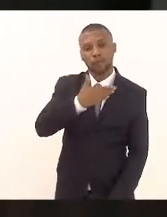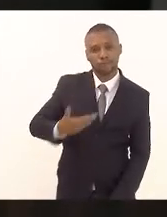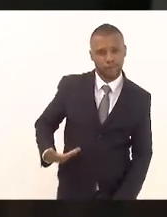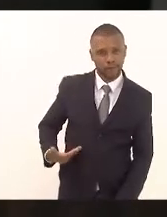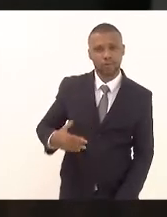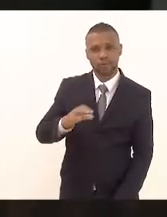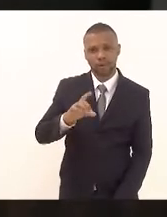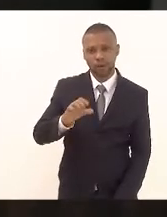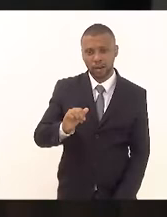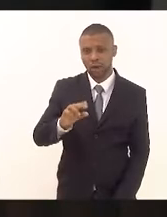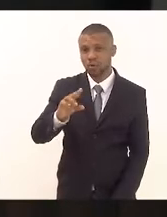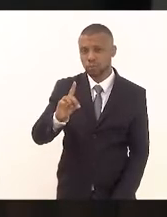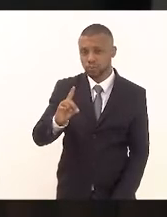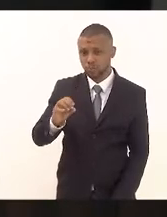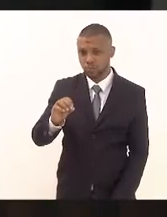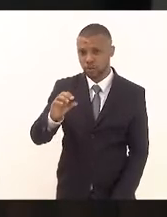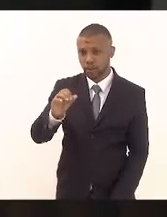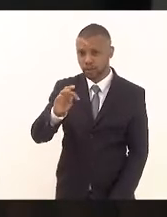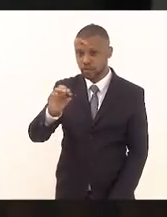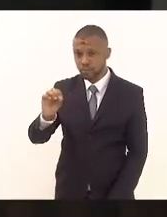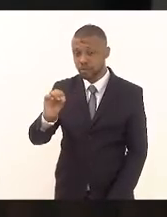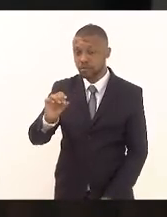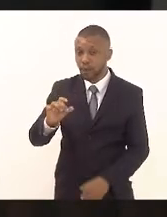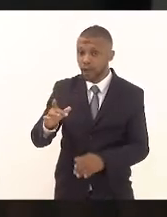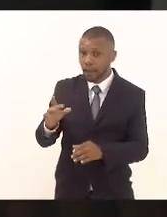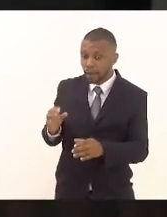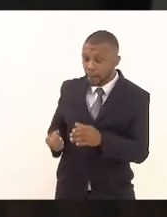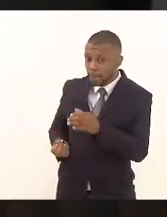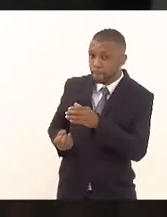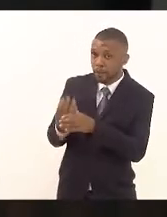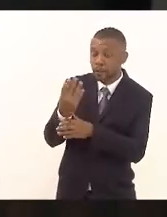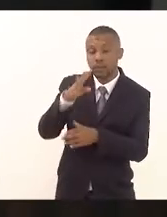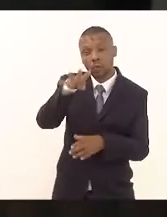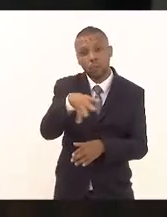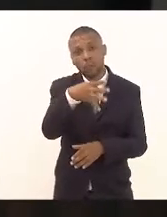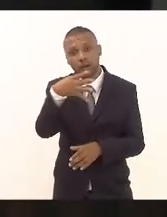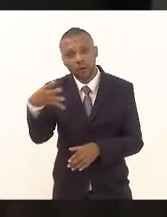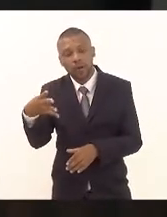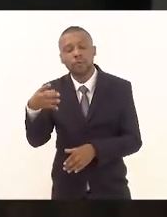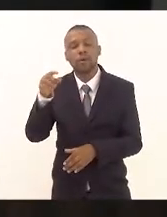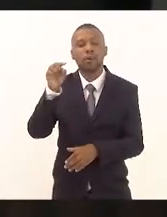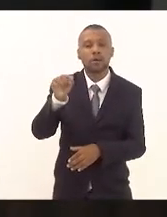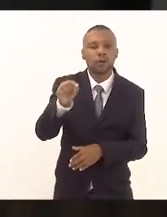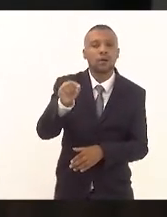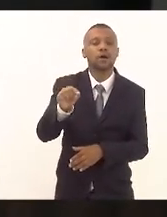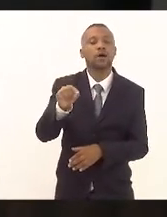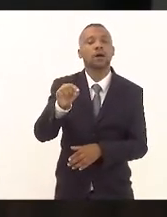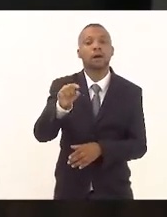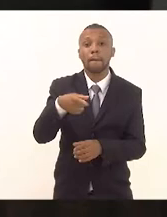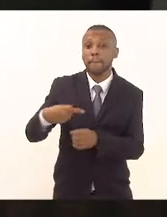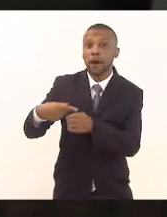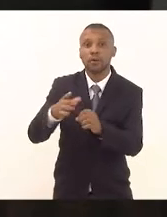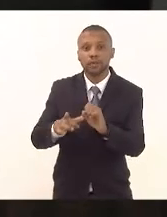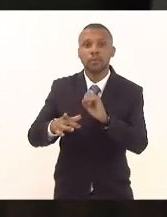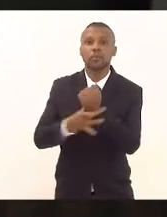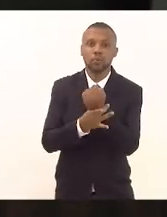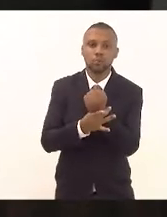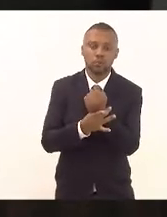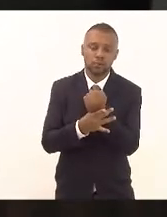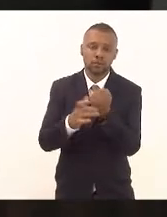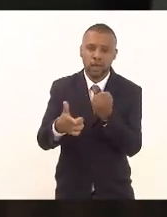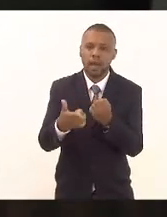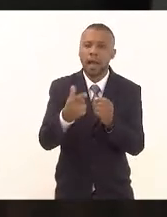a implantação do programa Bairro Seguro nos bairros de Dinheiro, Belfort e São Mateus, no município de São João de